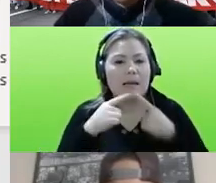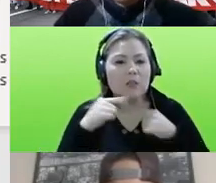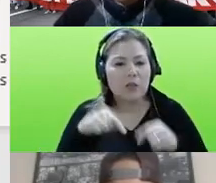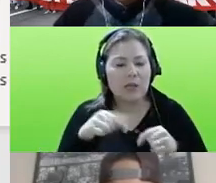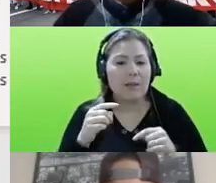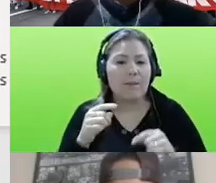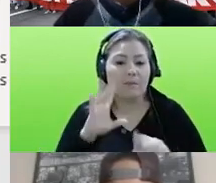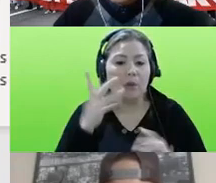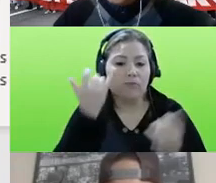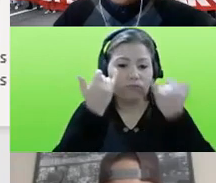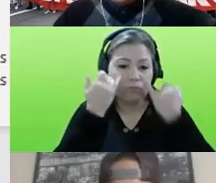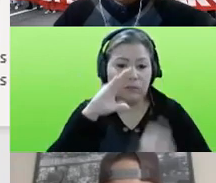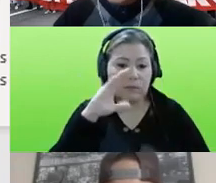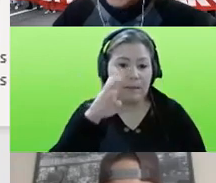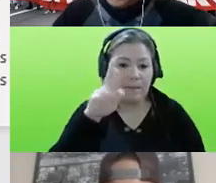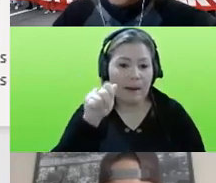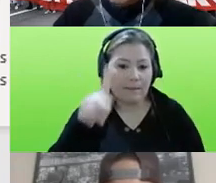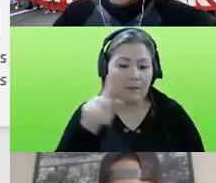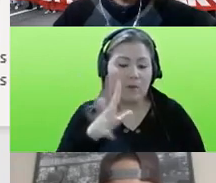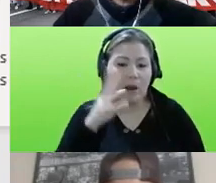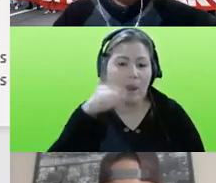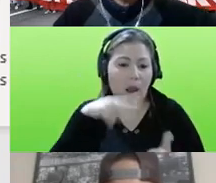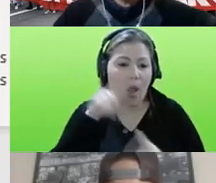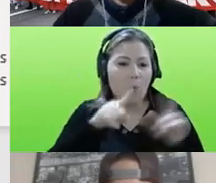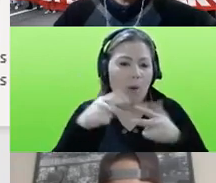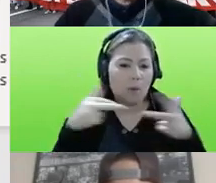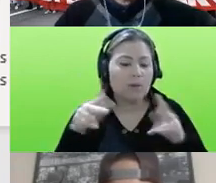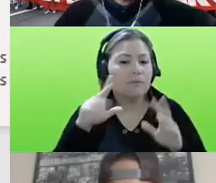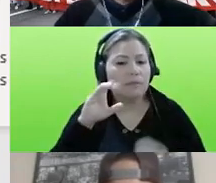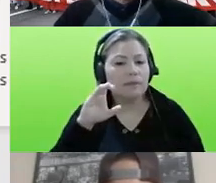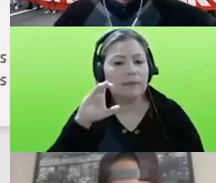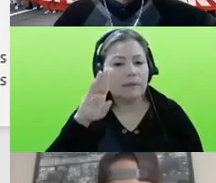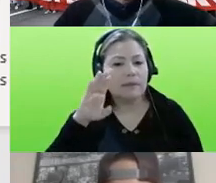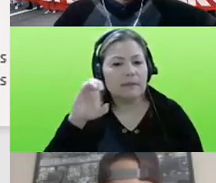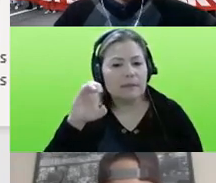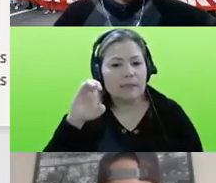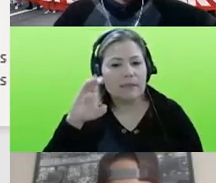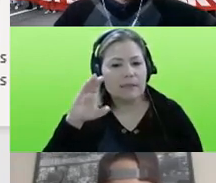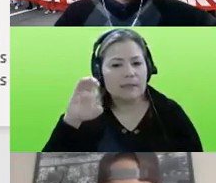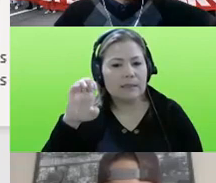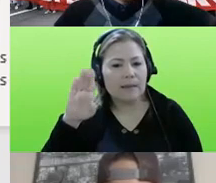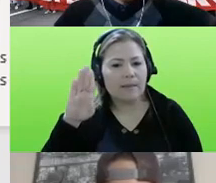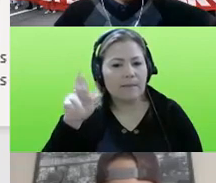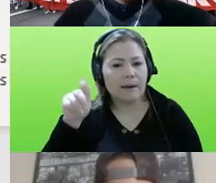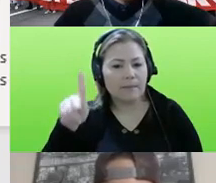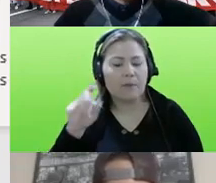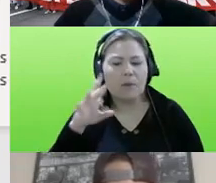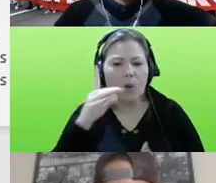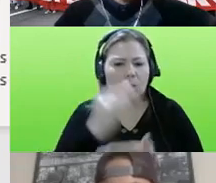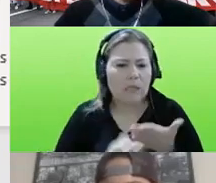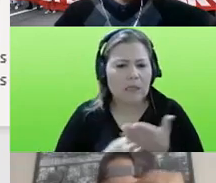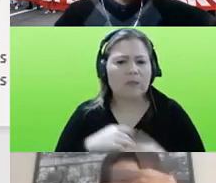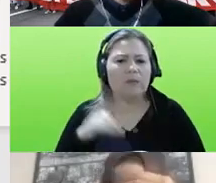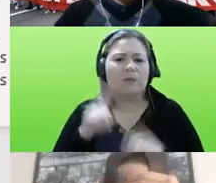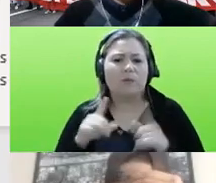SEBRAP, você já leu alguma coisa dos cadernos SEBRAP, você deve ter se dado conta que textos da